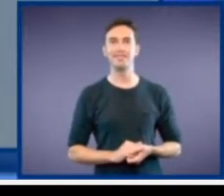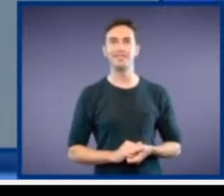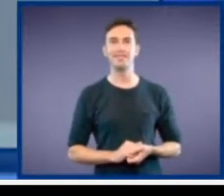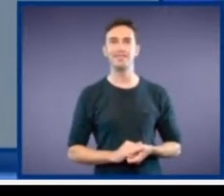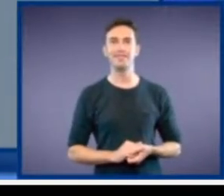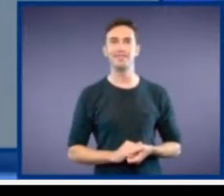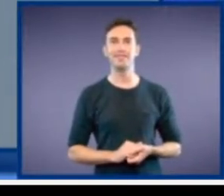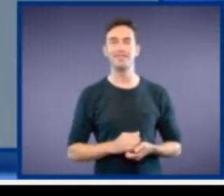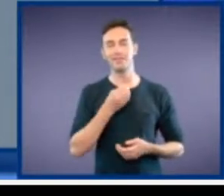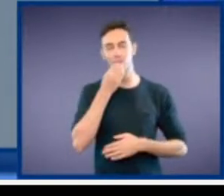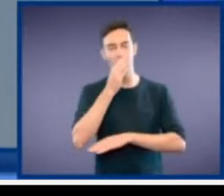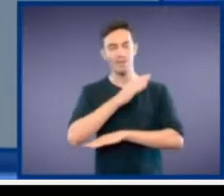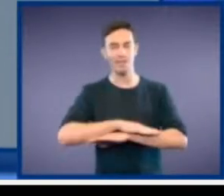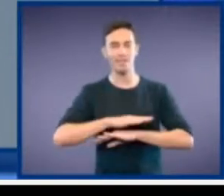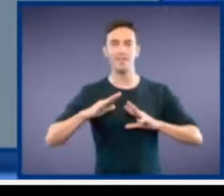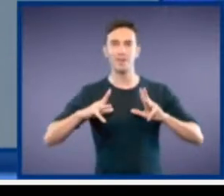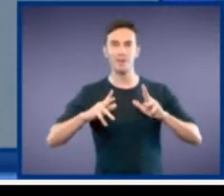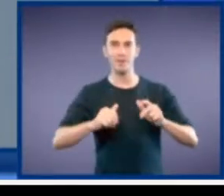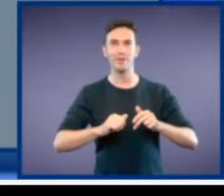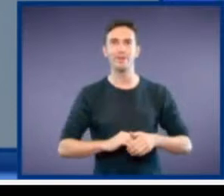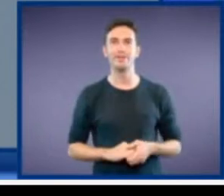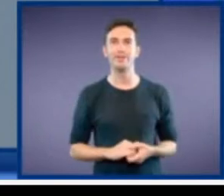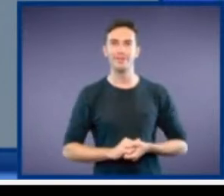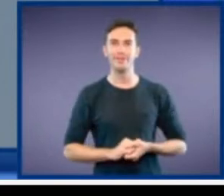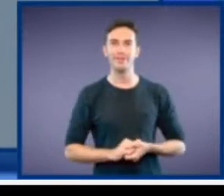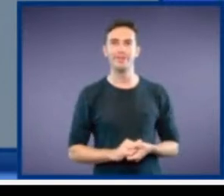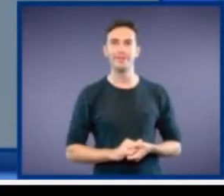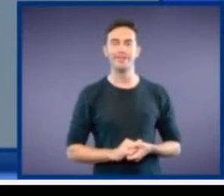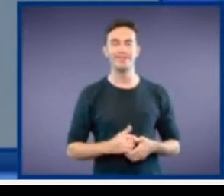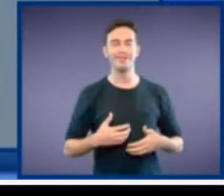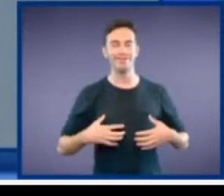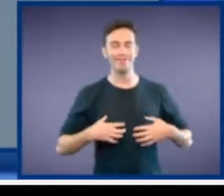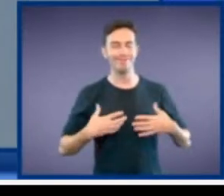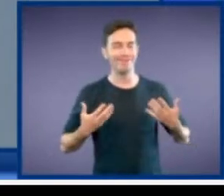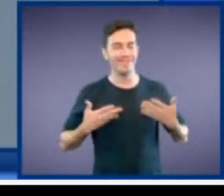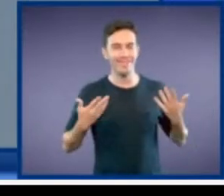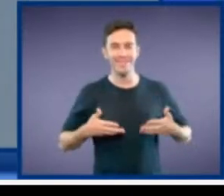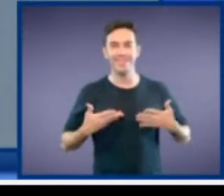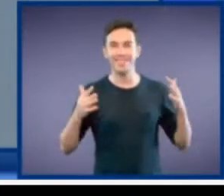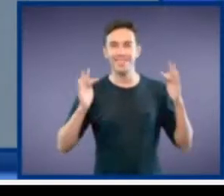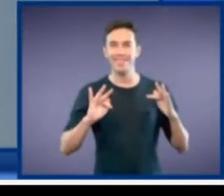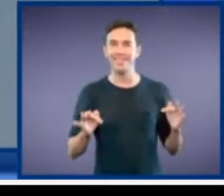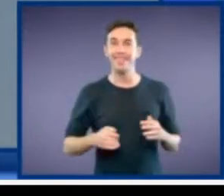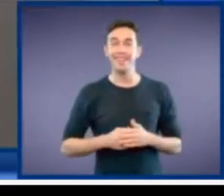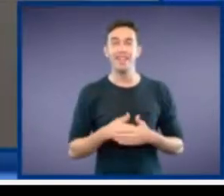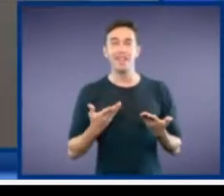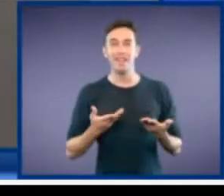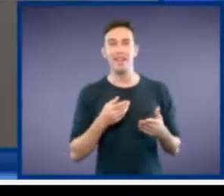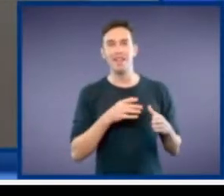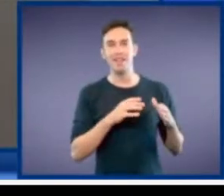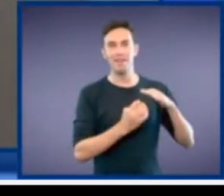Bem, boa tarde a todos. É uma alegria para nós do Grupo Comporte